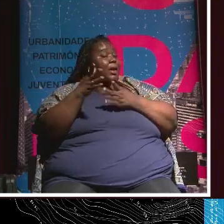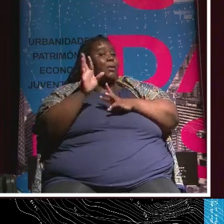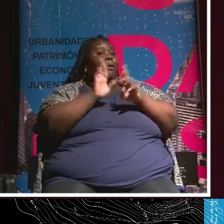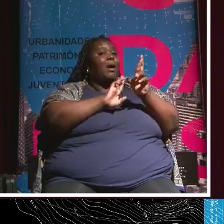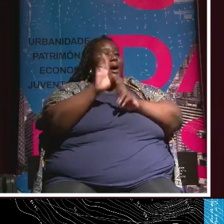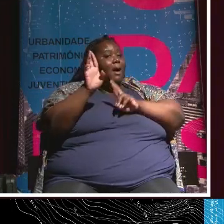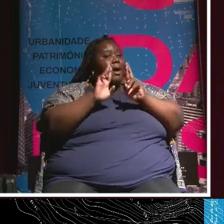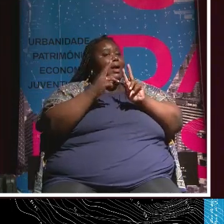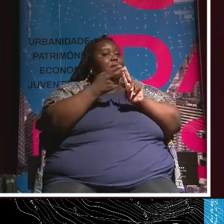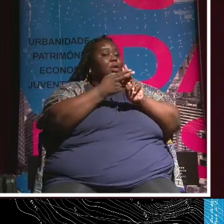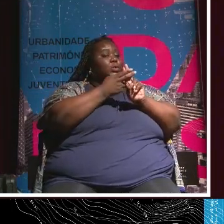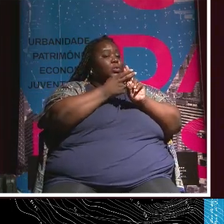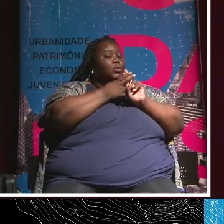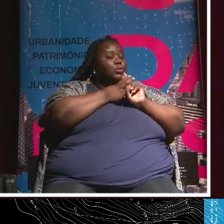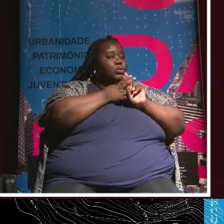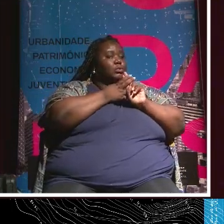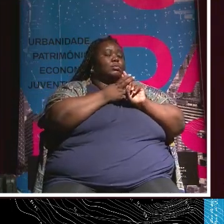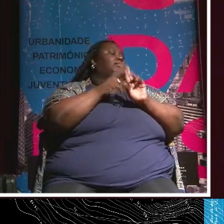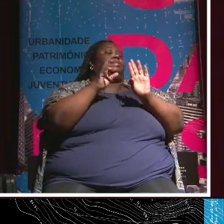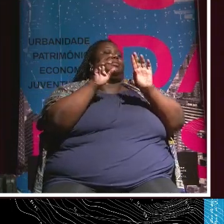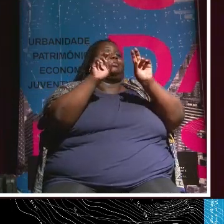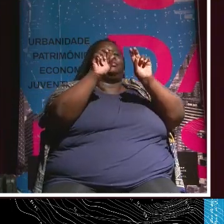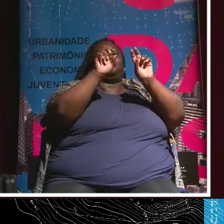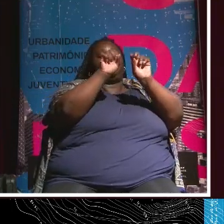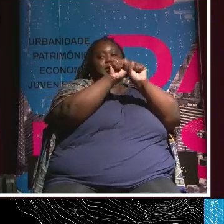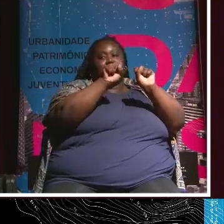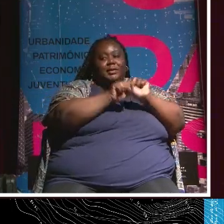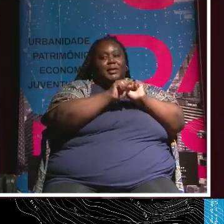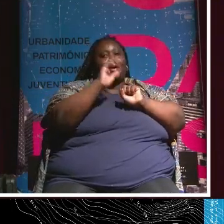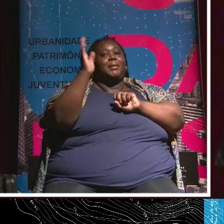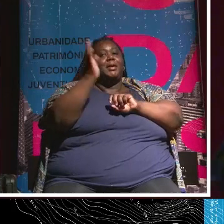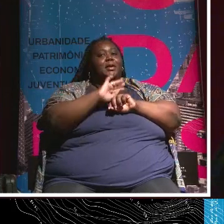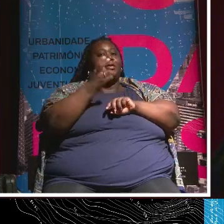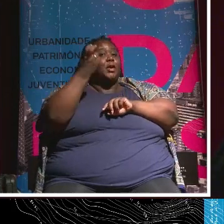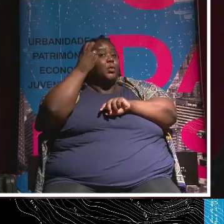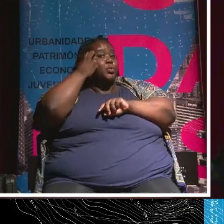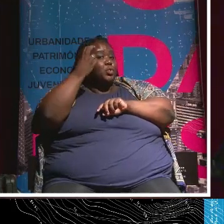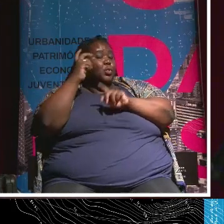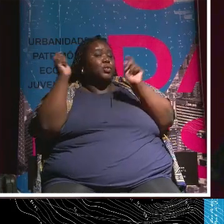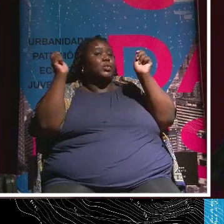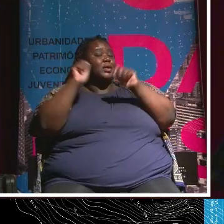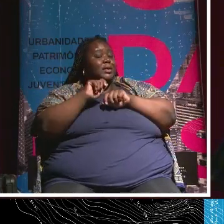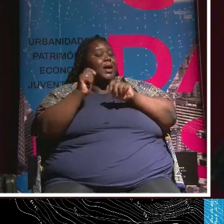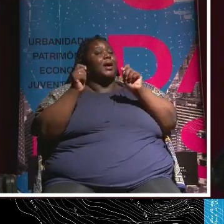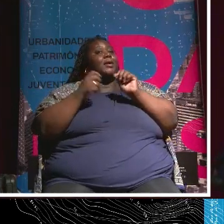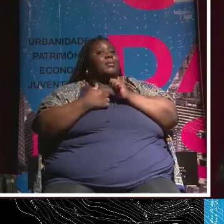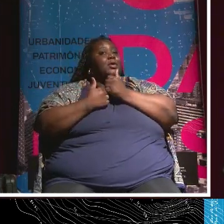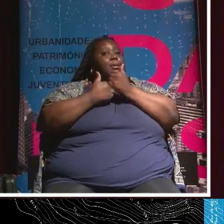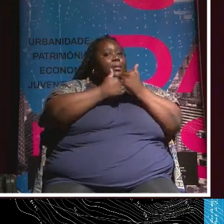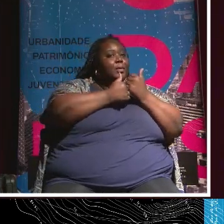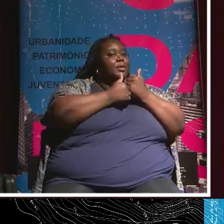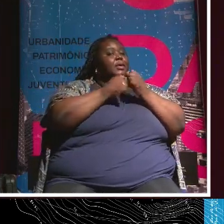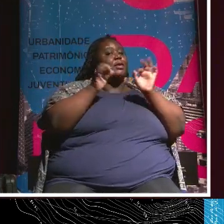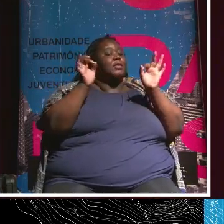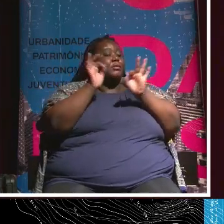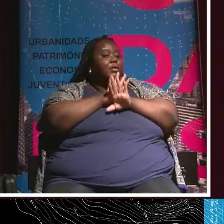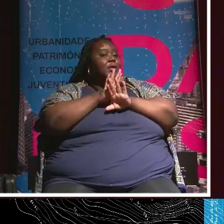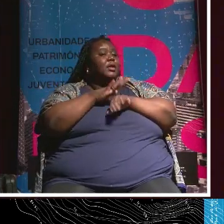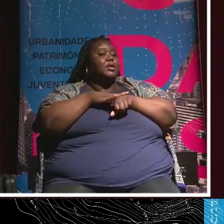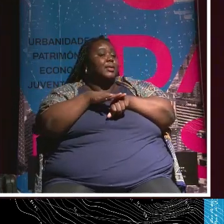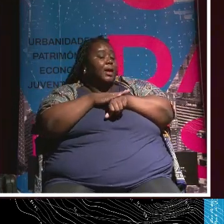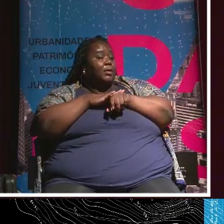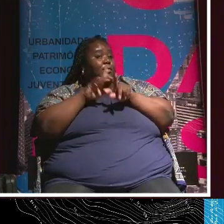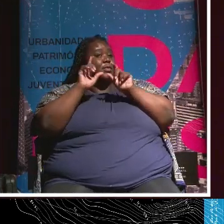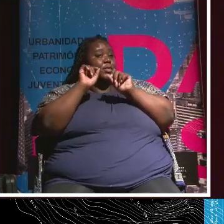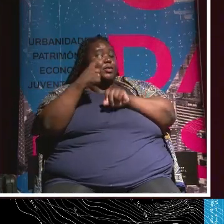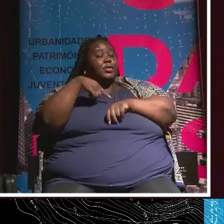do Sistema Nacional de Cultura que contribua para o fortalecimento e para a concretude desse debate do